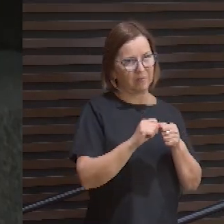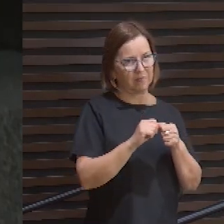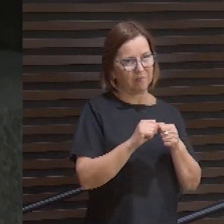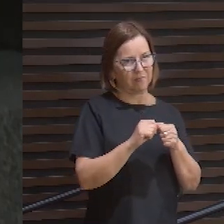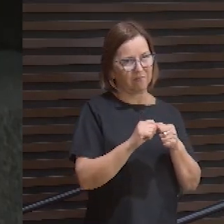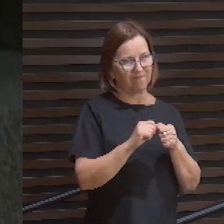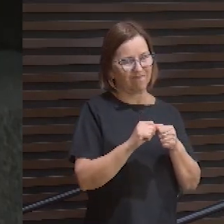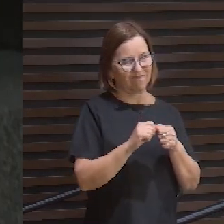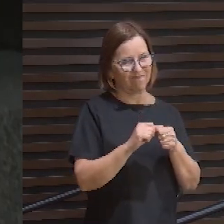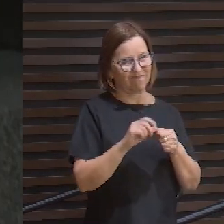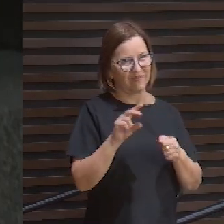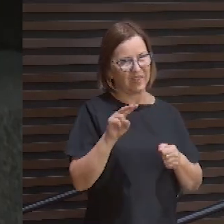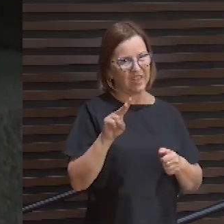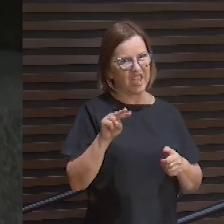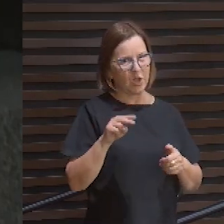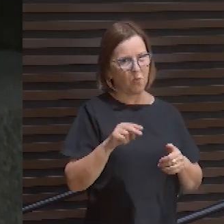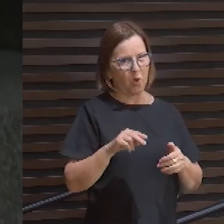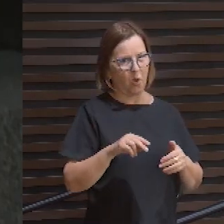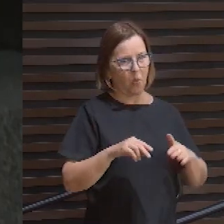sombra.